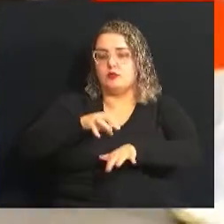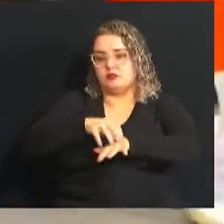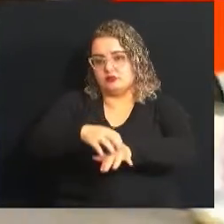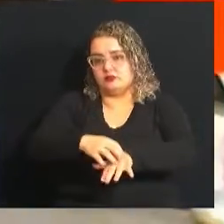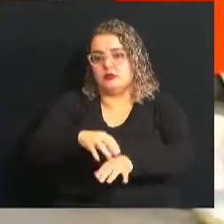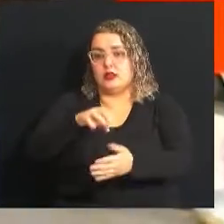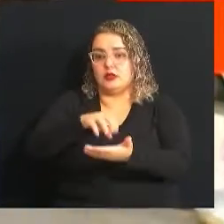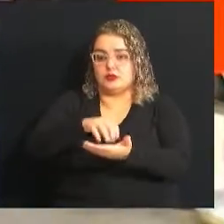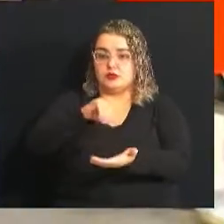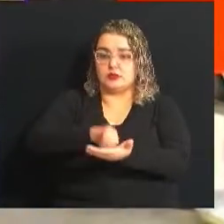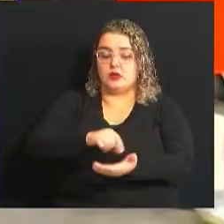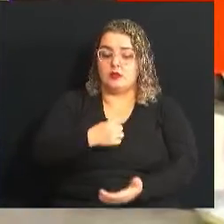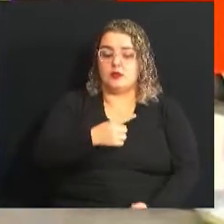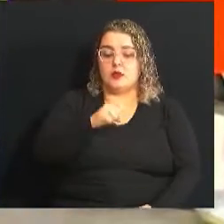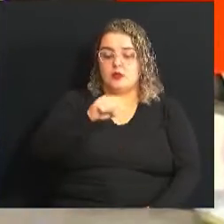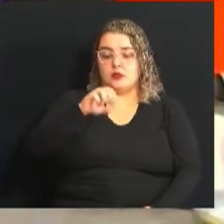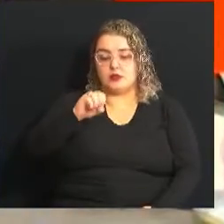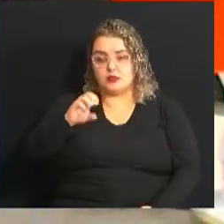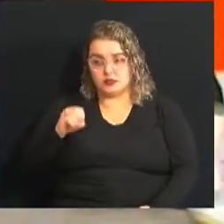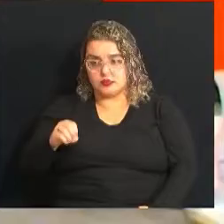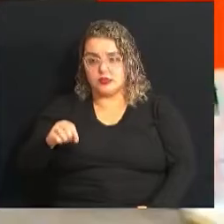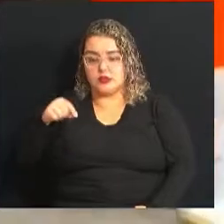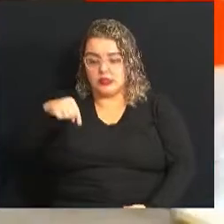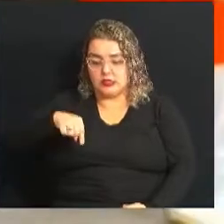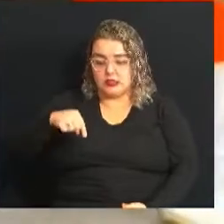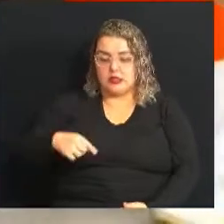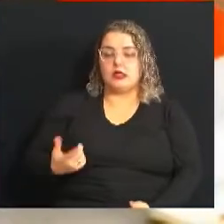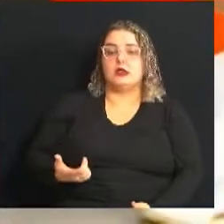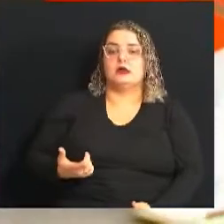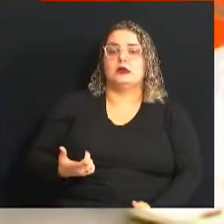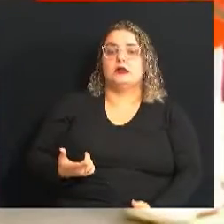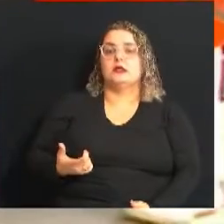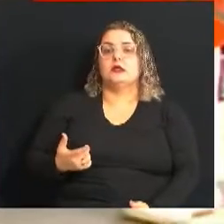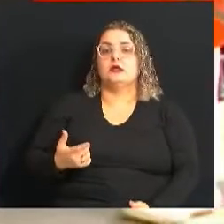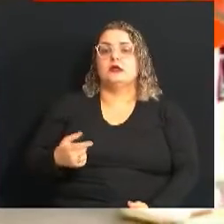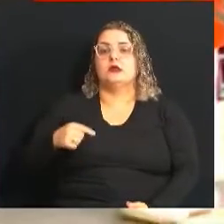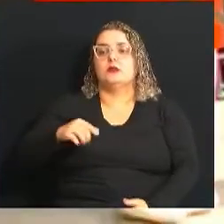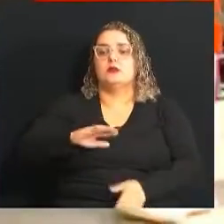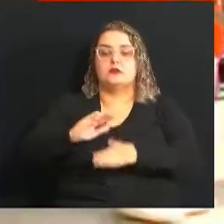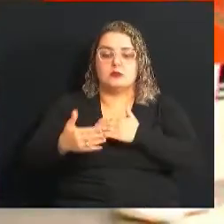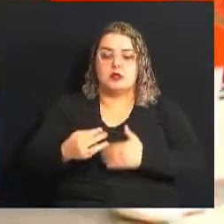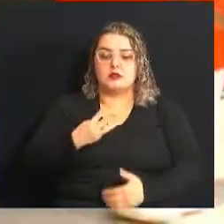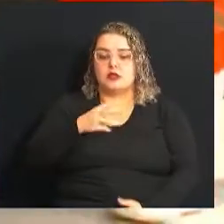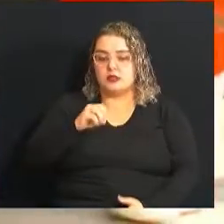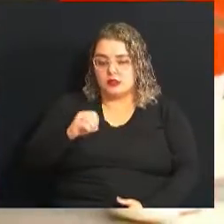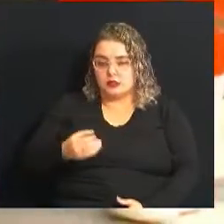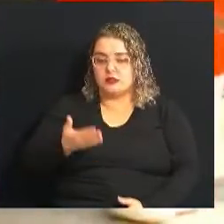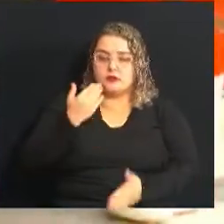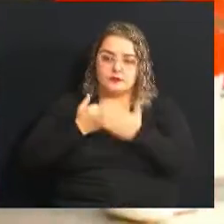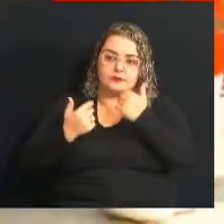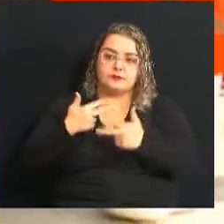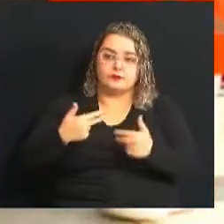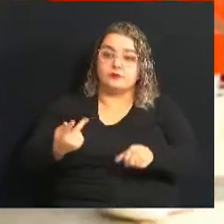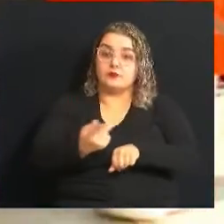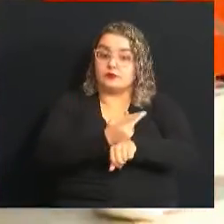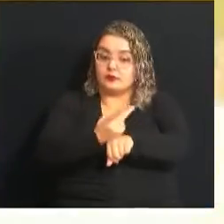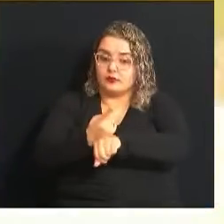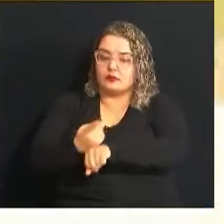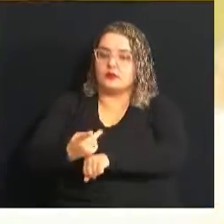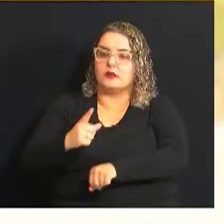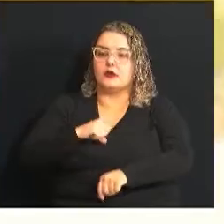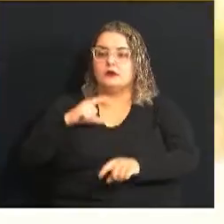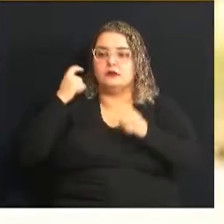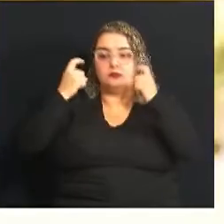1.800 refeições, e aqui são 300 refeições. Então a gente sente, pela grande procura que tem, existe uma